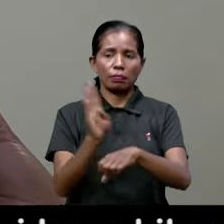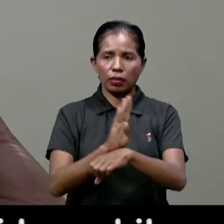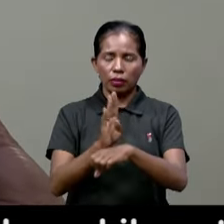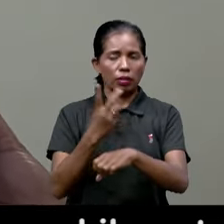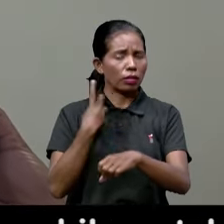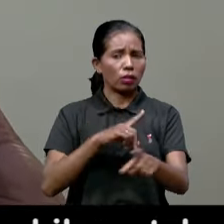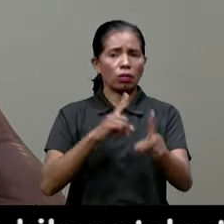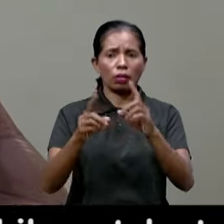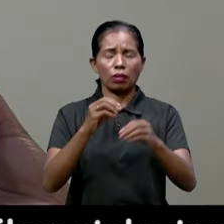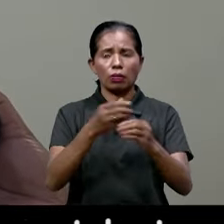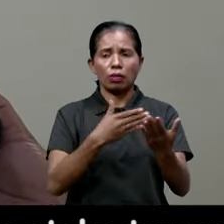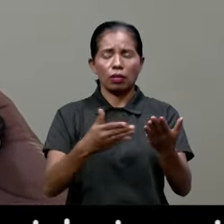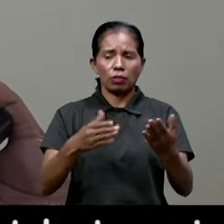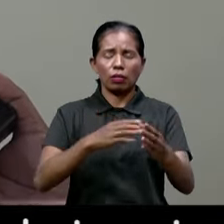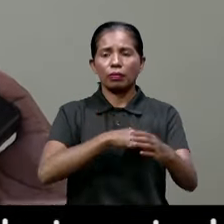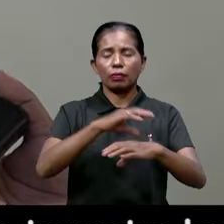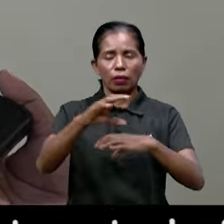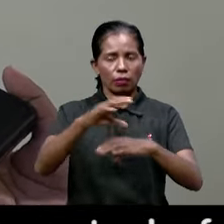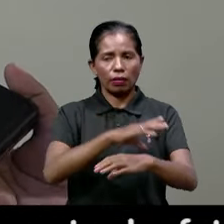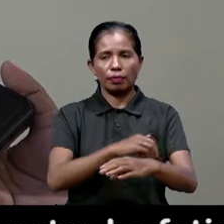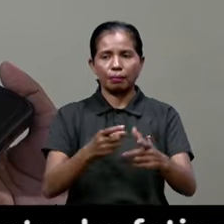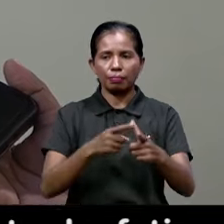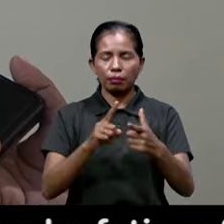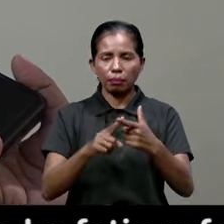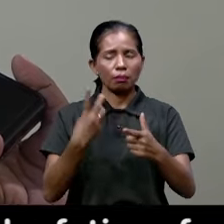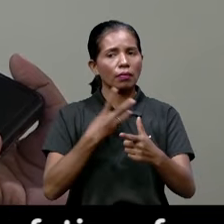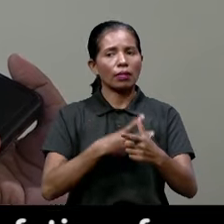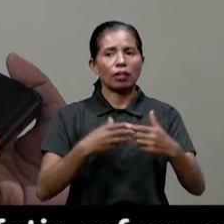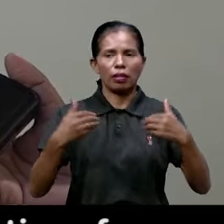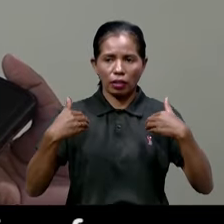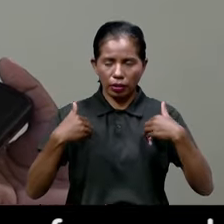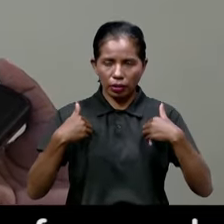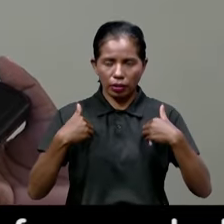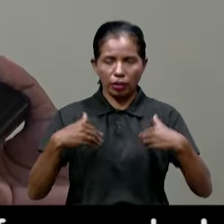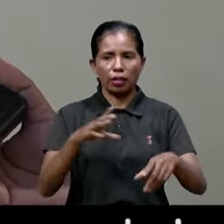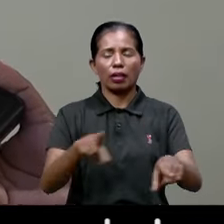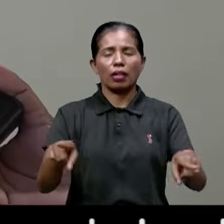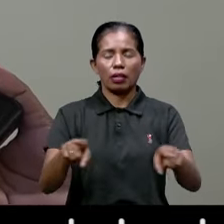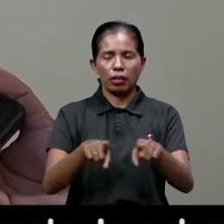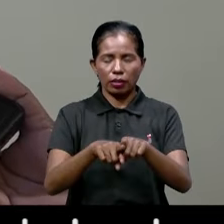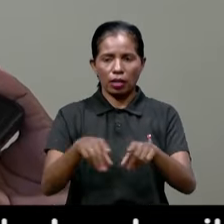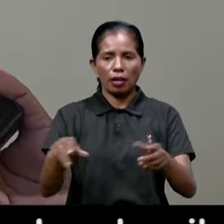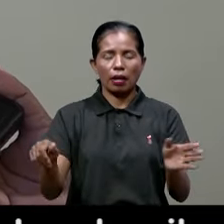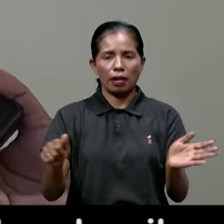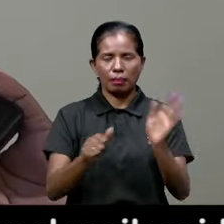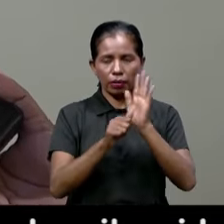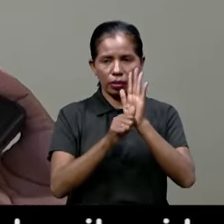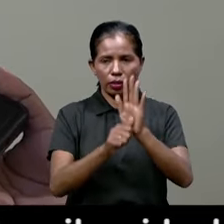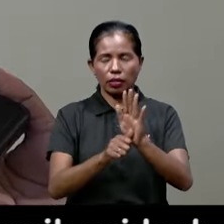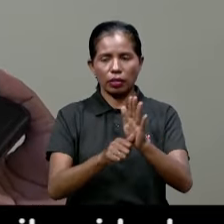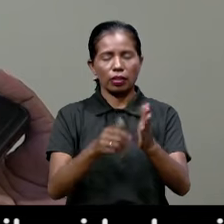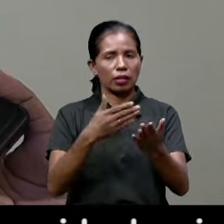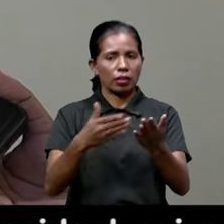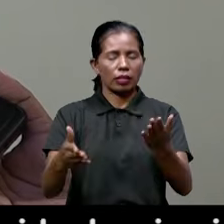importação de ita mas kulia kona ba exportação. Ita ia na sistema sekuda ia ne, ane sangu ia apresentação, ma tudo katak ia facilidade